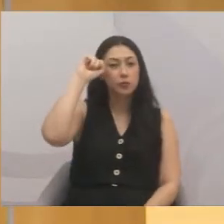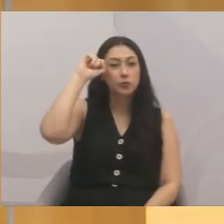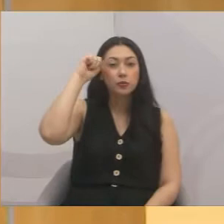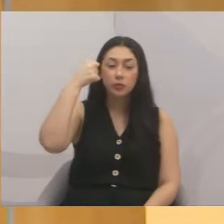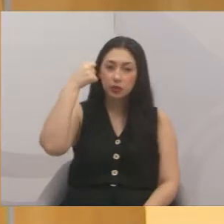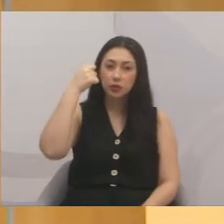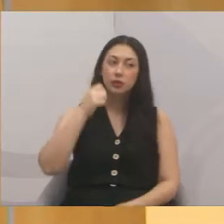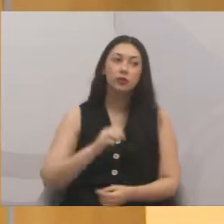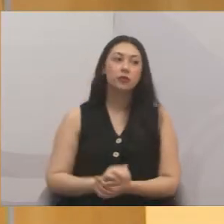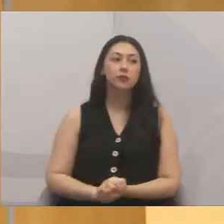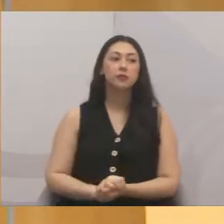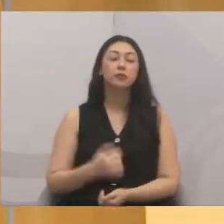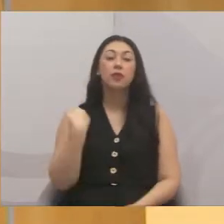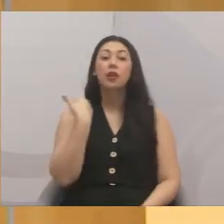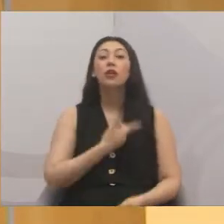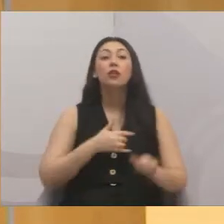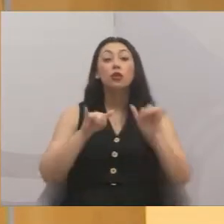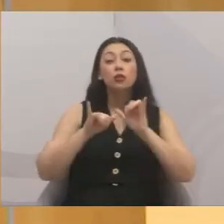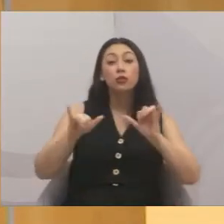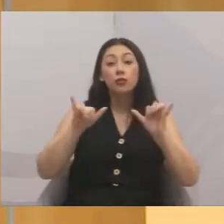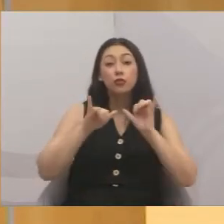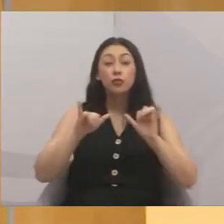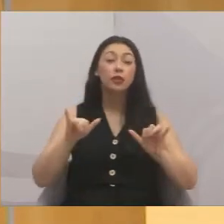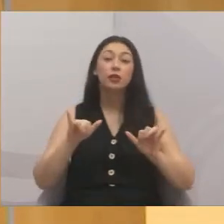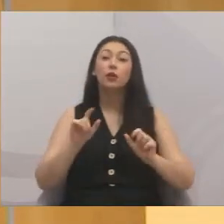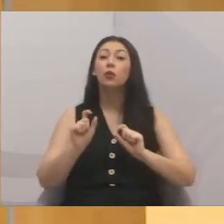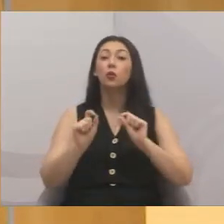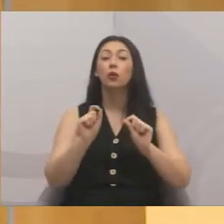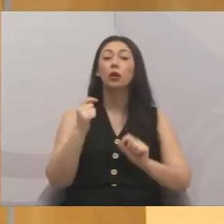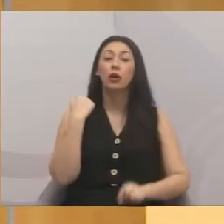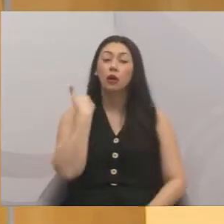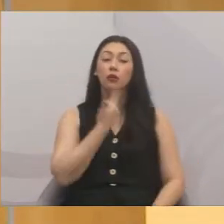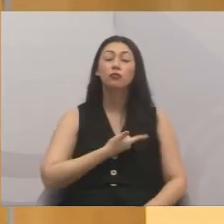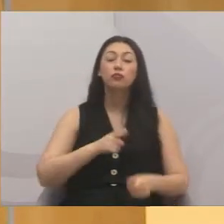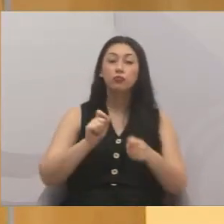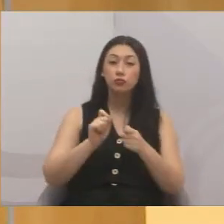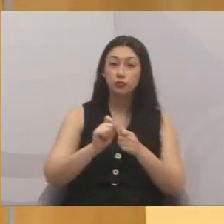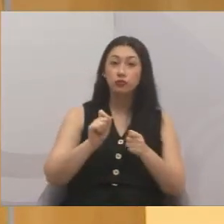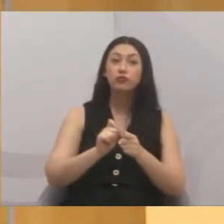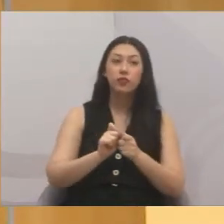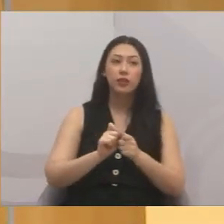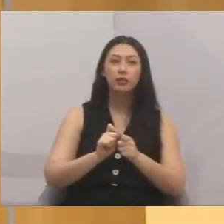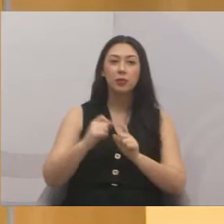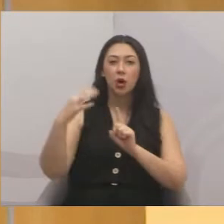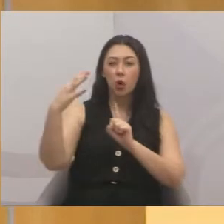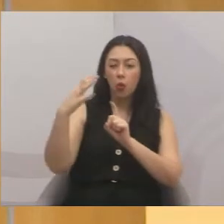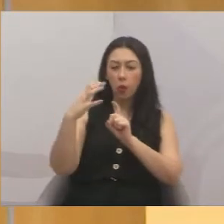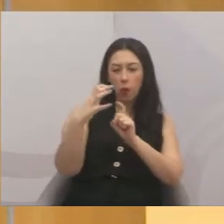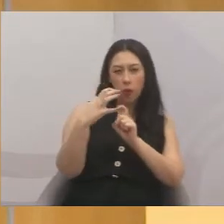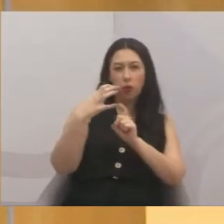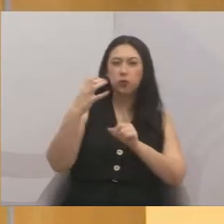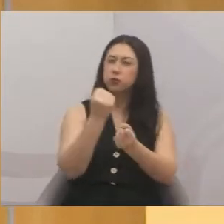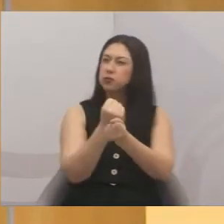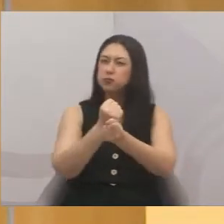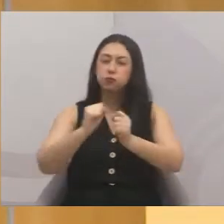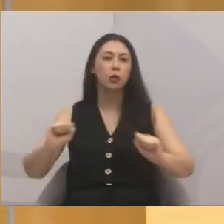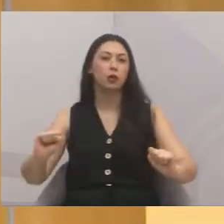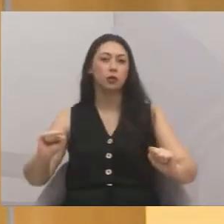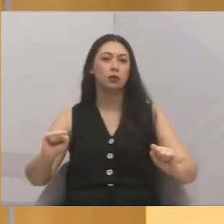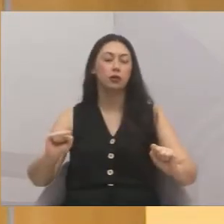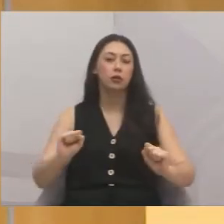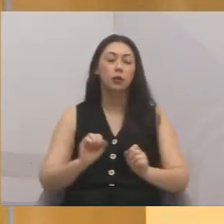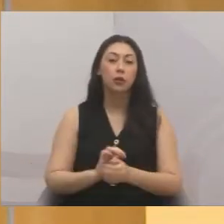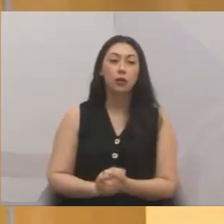onde a gente diz o que, de fato, a gente está fazendo para que esse sistema opressor não continue. O